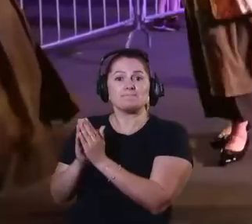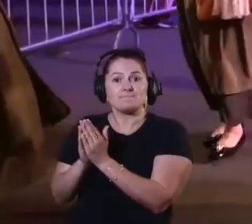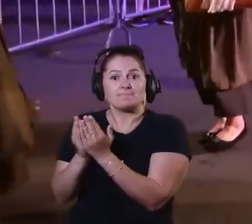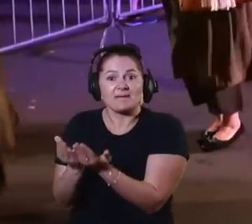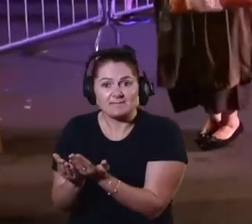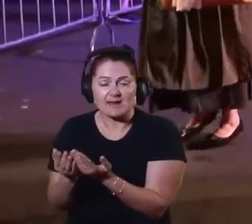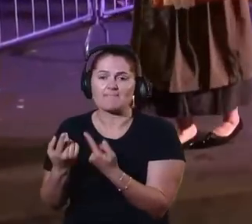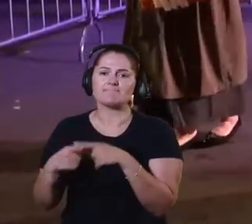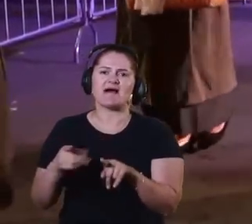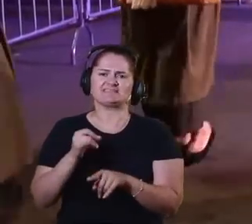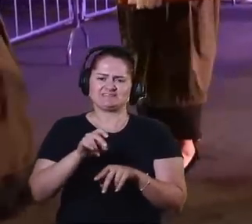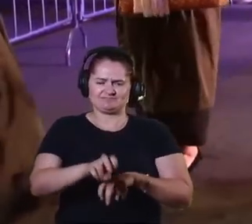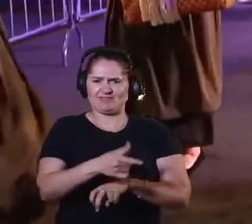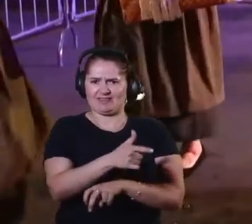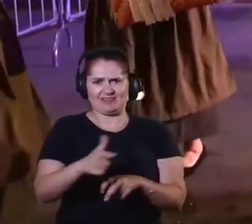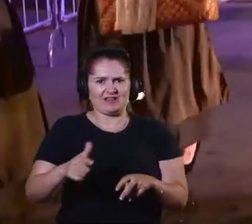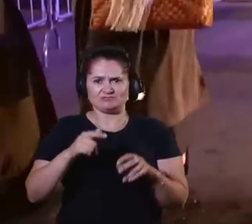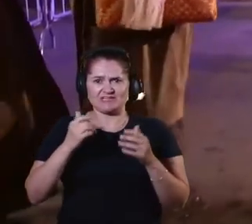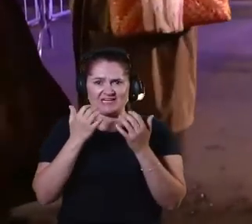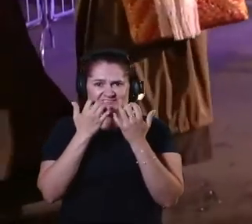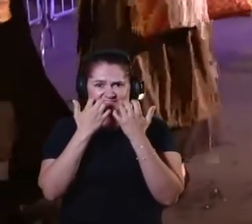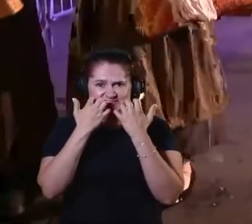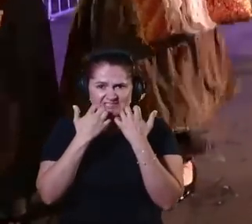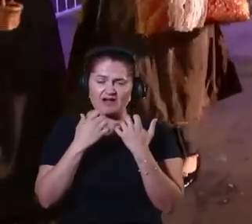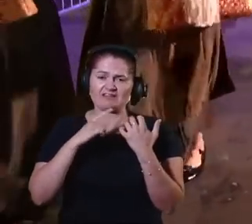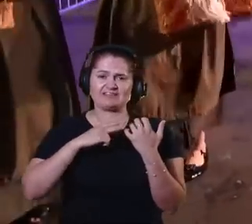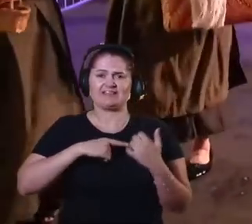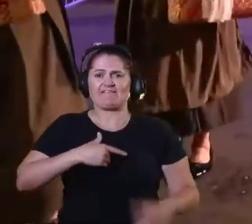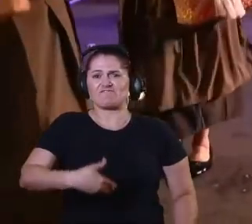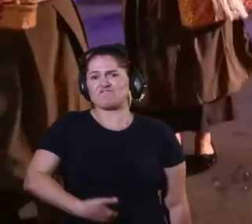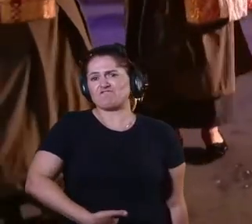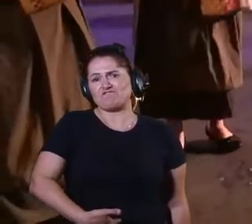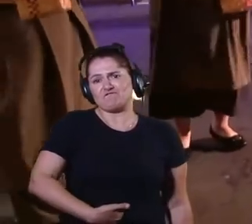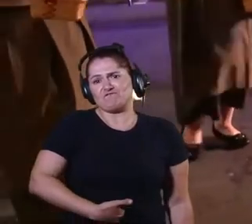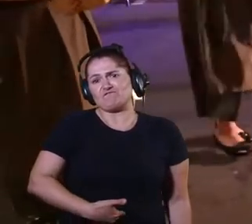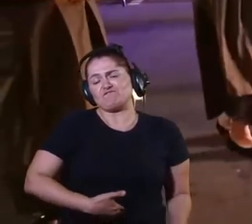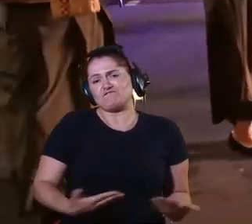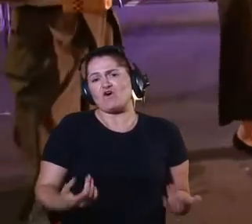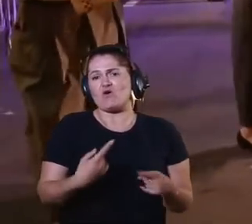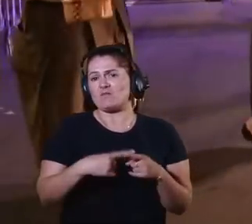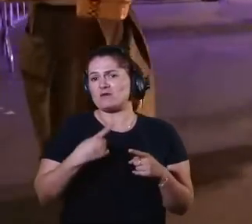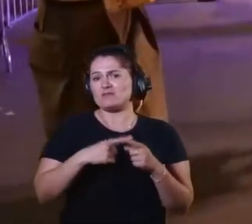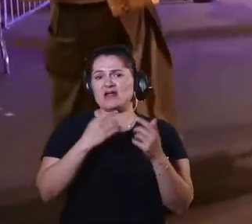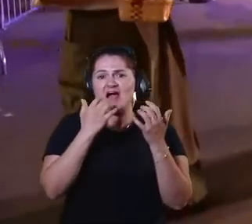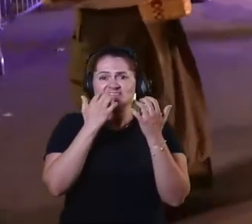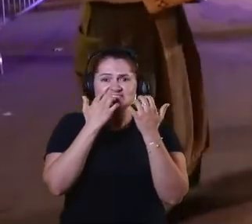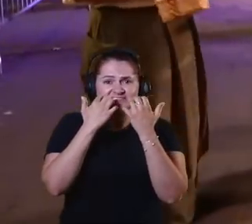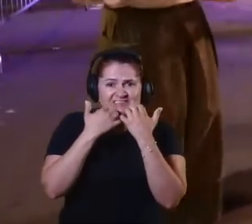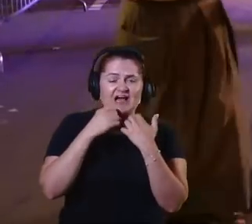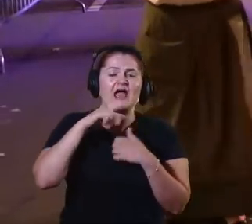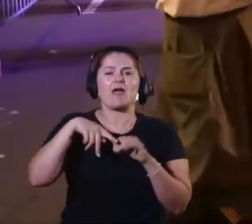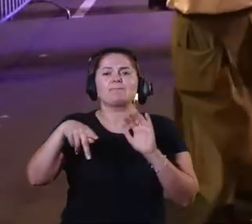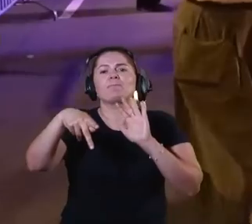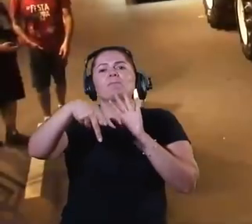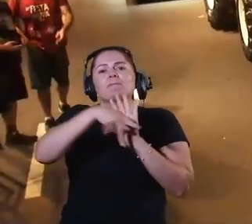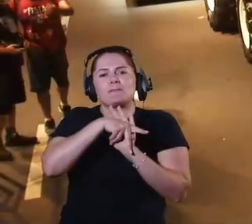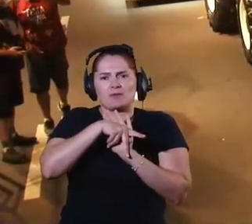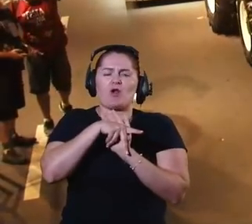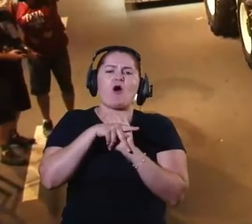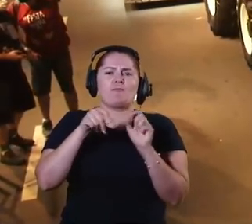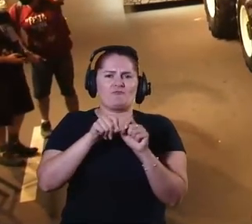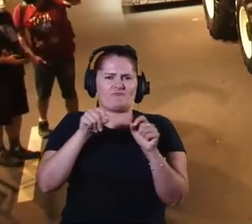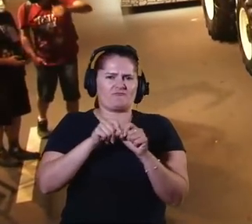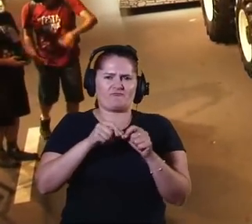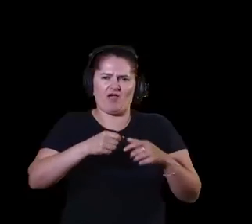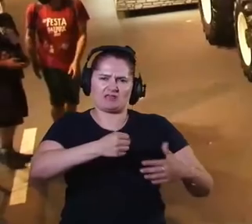tiver milho, esse colono passa fome, ou passava fome na época. Porque o milho, eu repito, ele é mil utilidades para fazer a polenta que